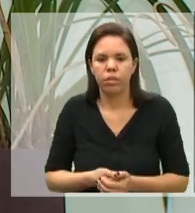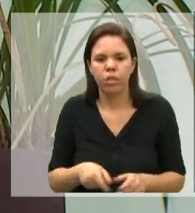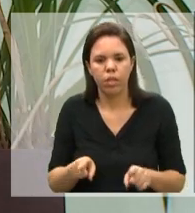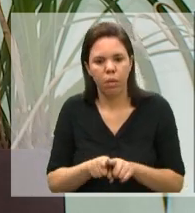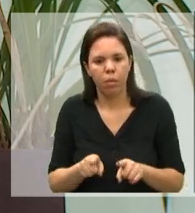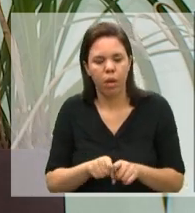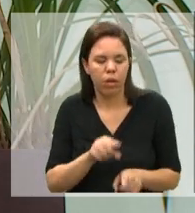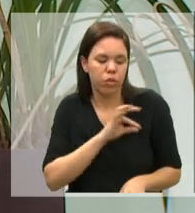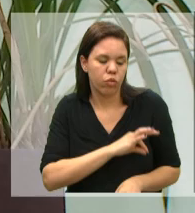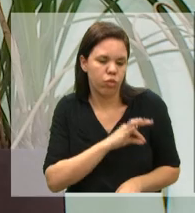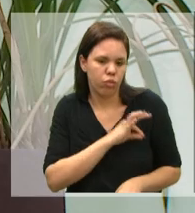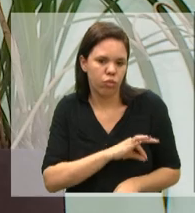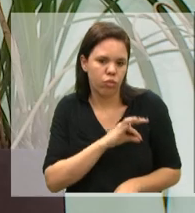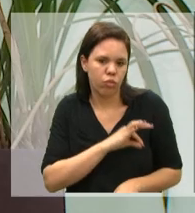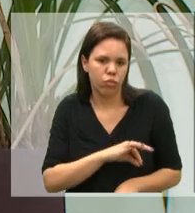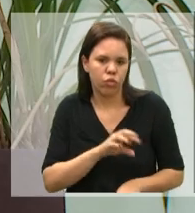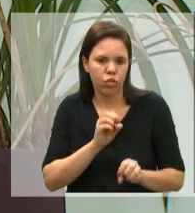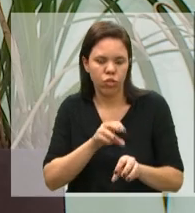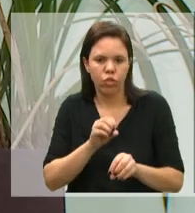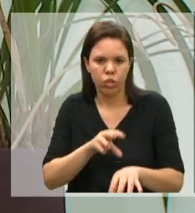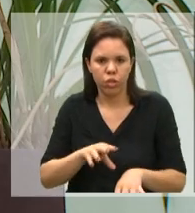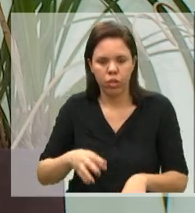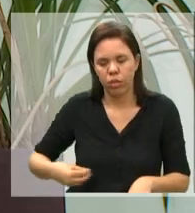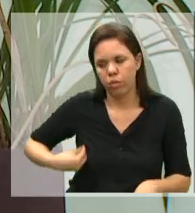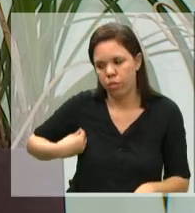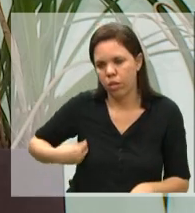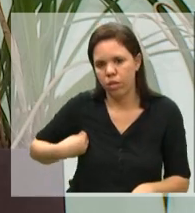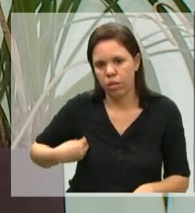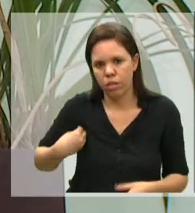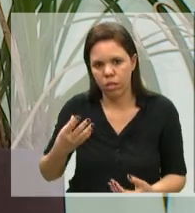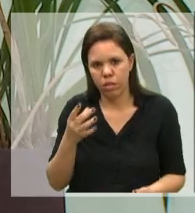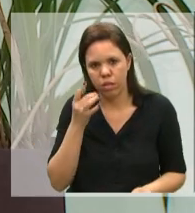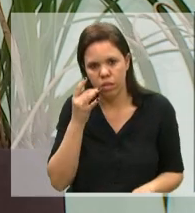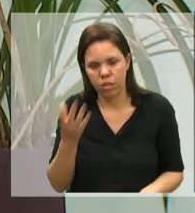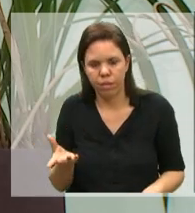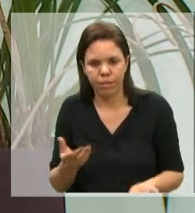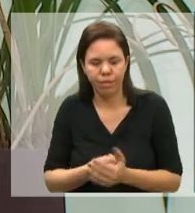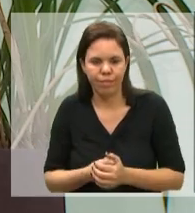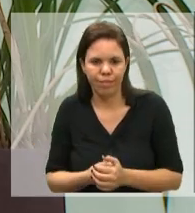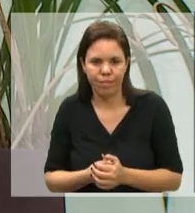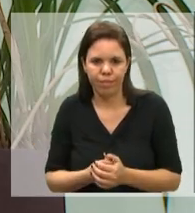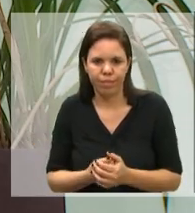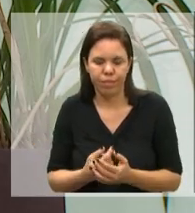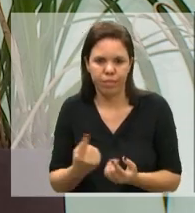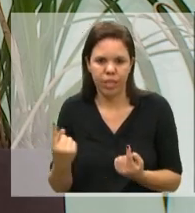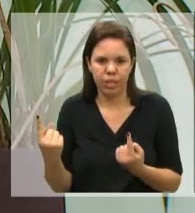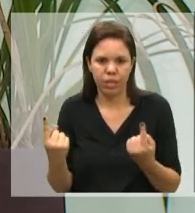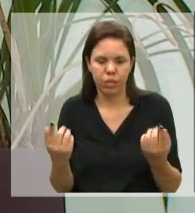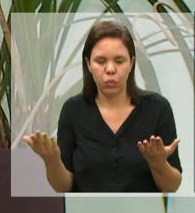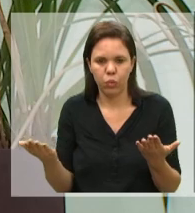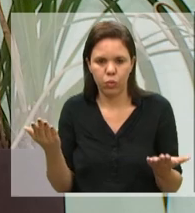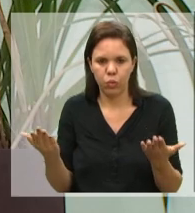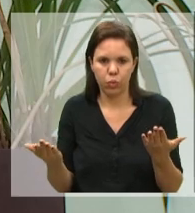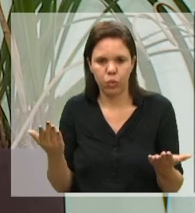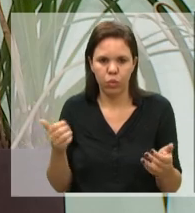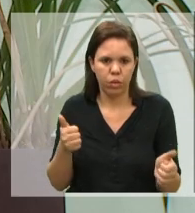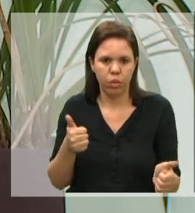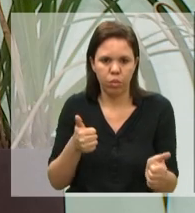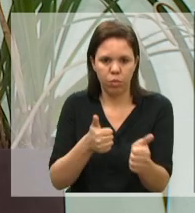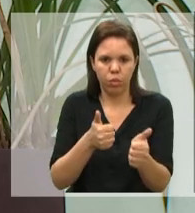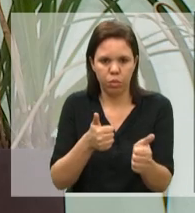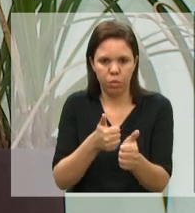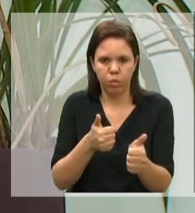capita inferior ao ensino presencial. Mas, como eu disse, esses dois eixos têm se aproximado nos últimos anos um